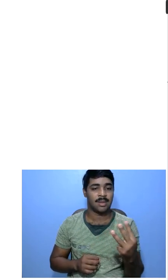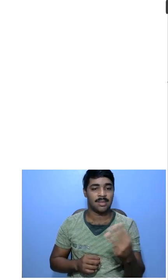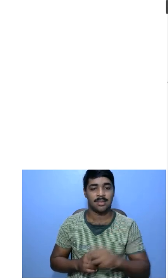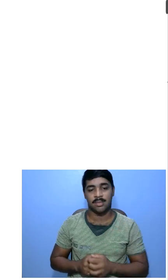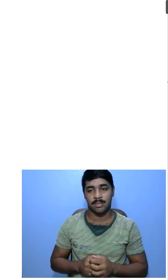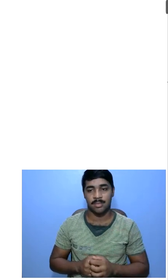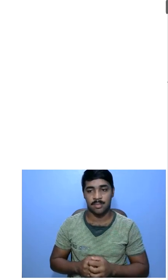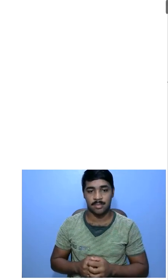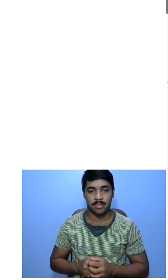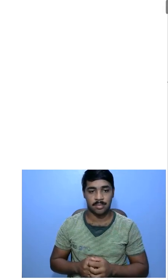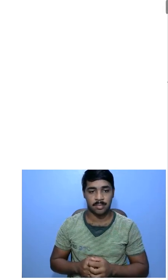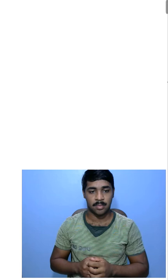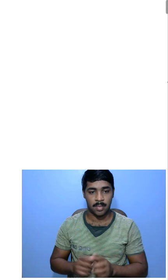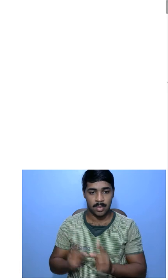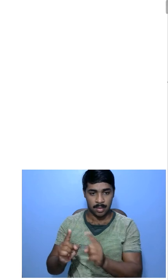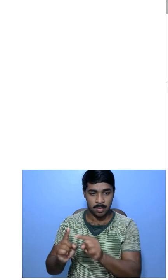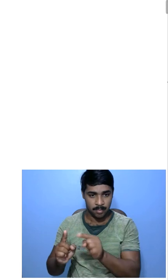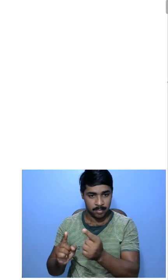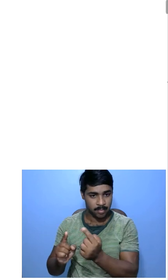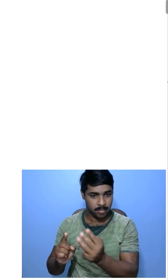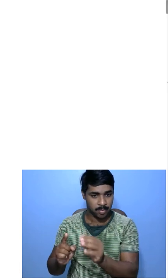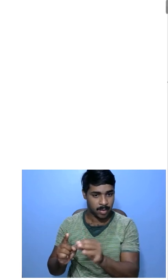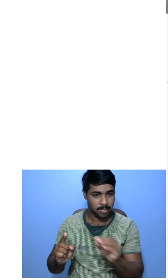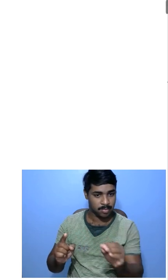resposta. Vamos ver o outro.